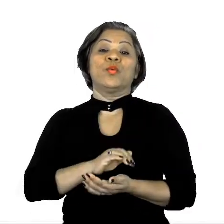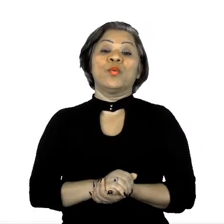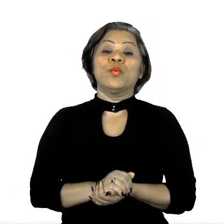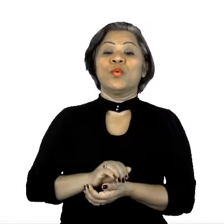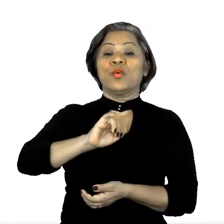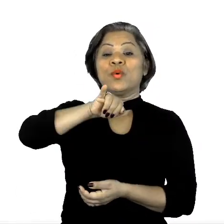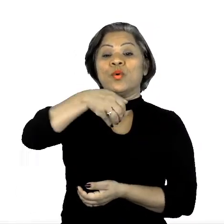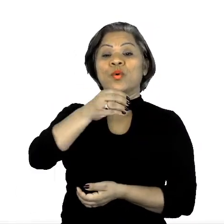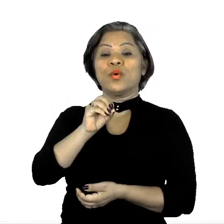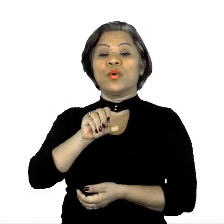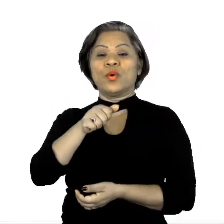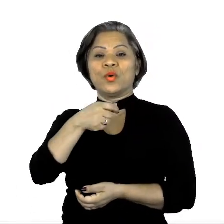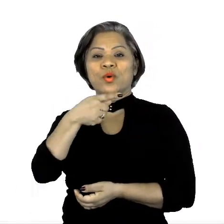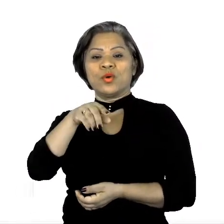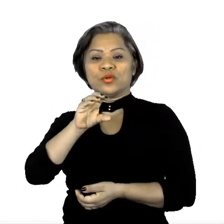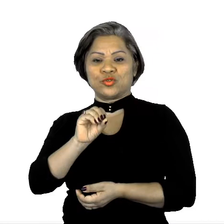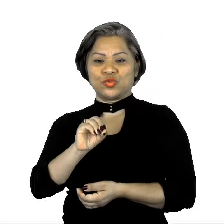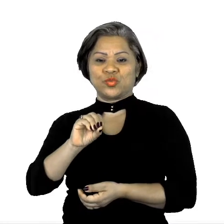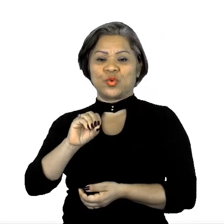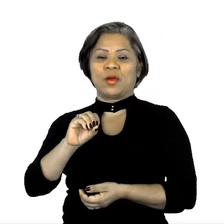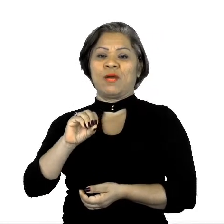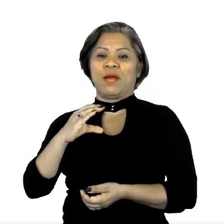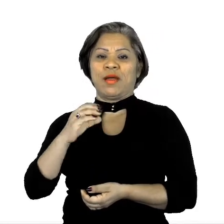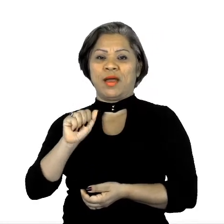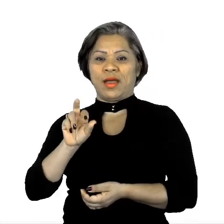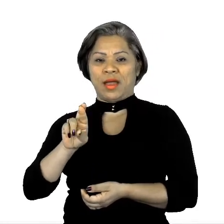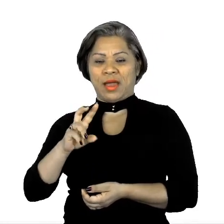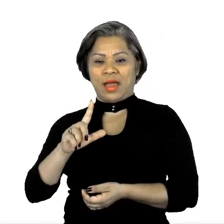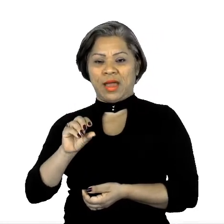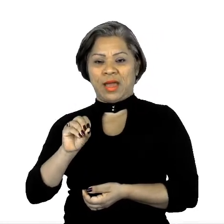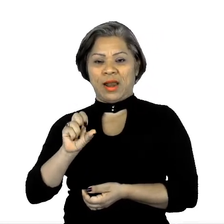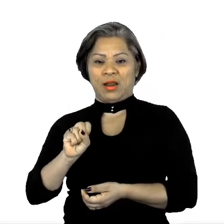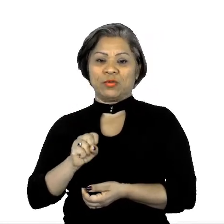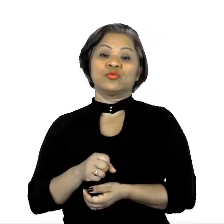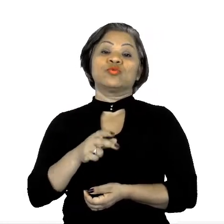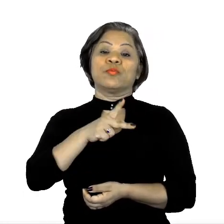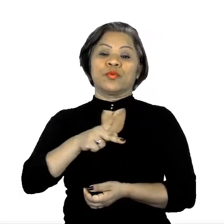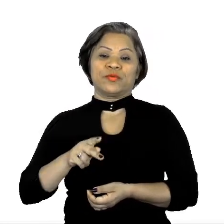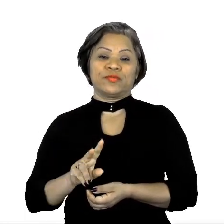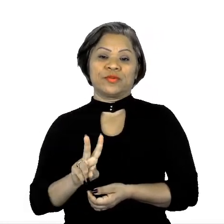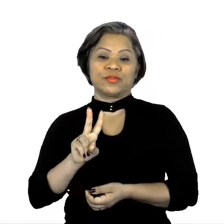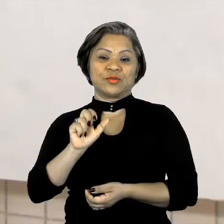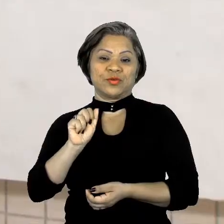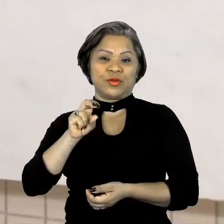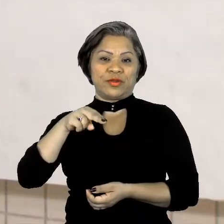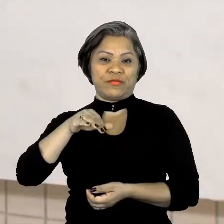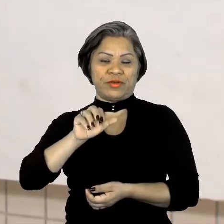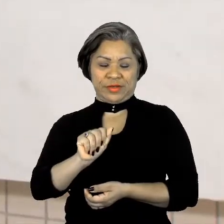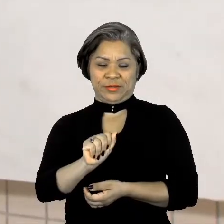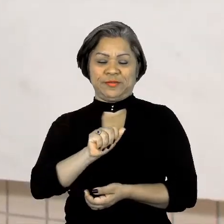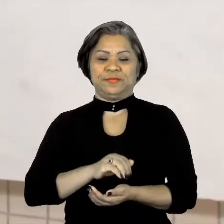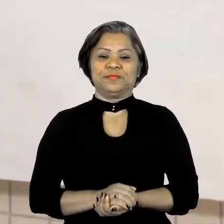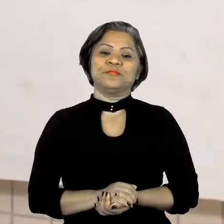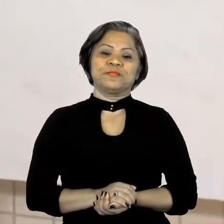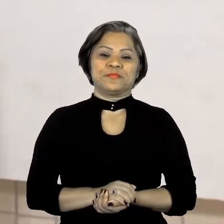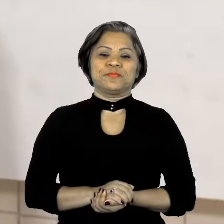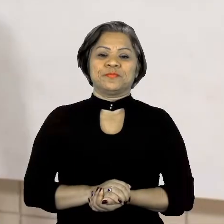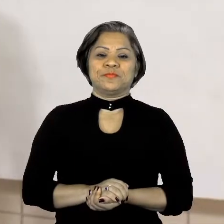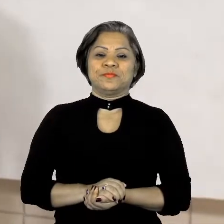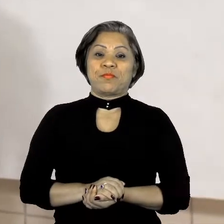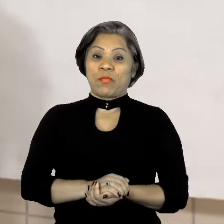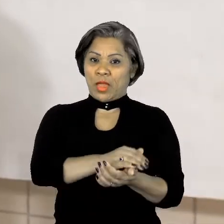relatório, redigiu esse relatório foi o aluno João Carlos, professora Vânia Fernandes.